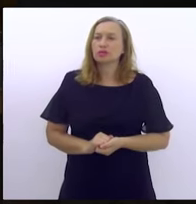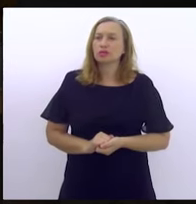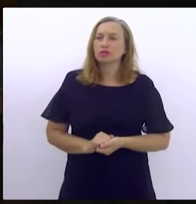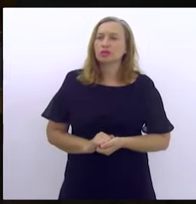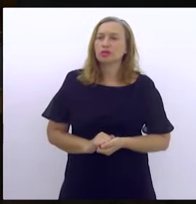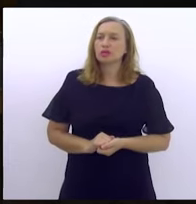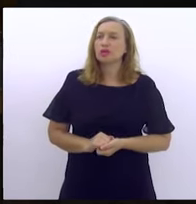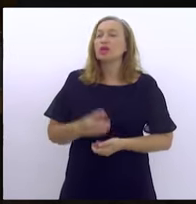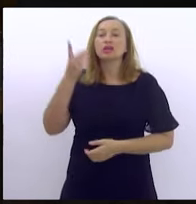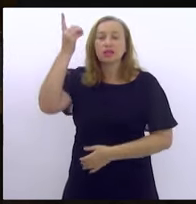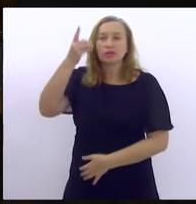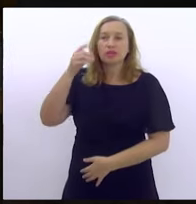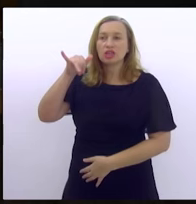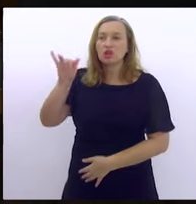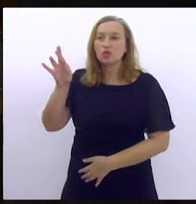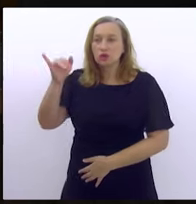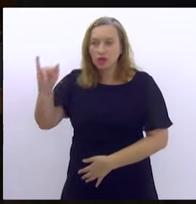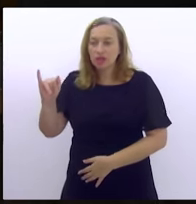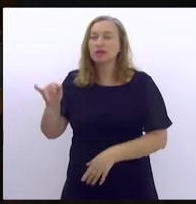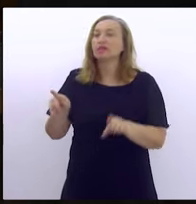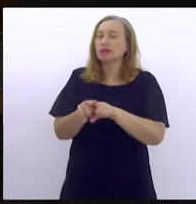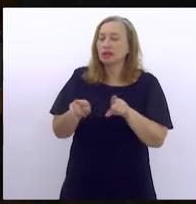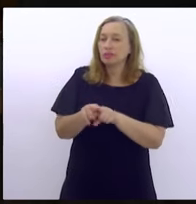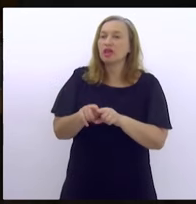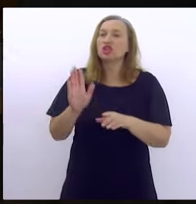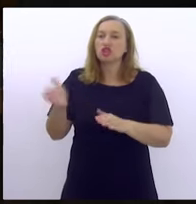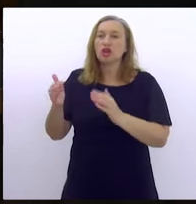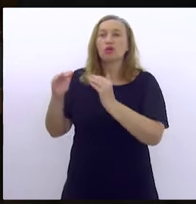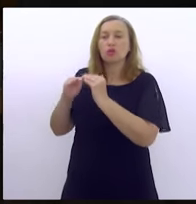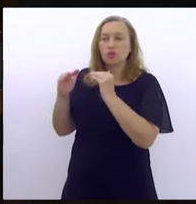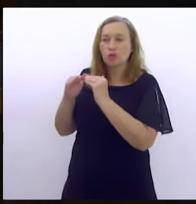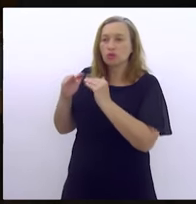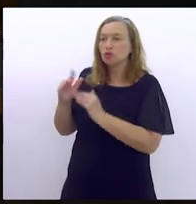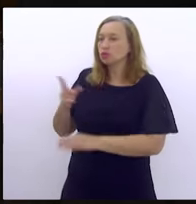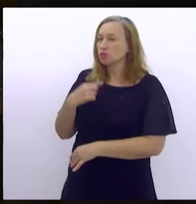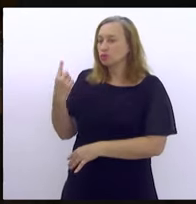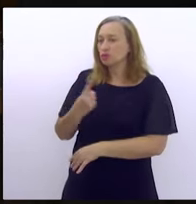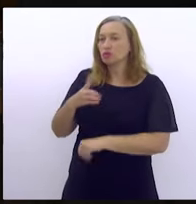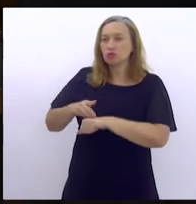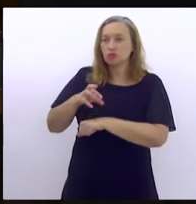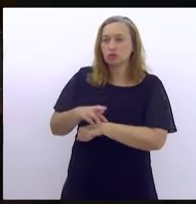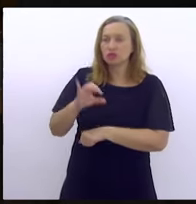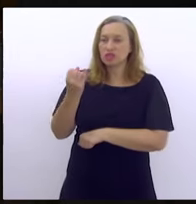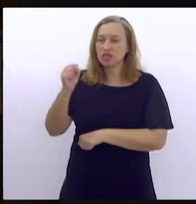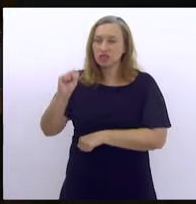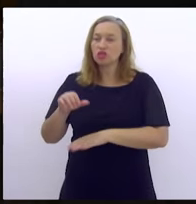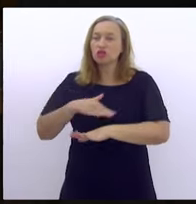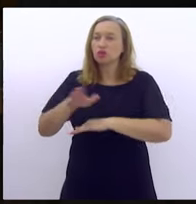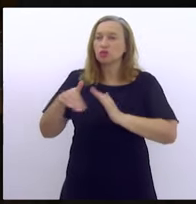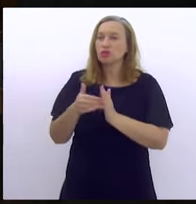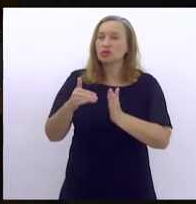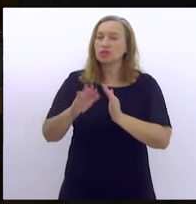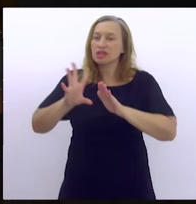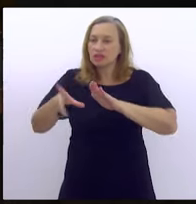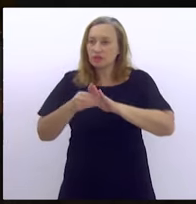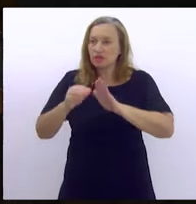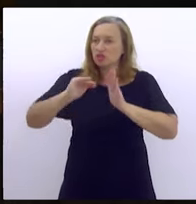E deputado Yuri também já concordou conosco, doutor Serginho. Estão todas as emendas retiradas, então,